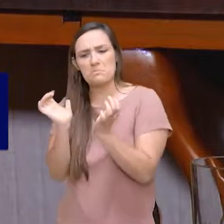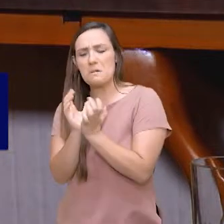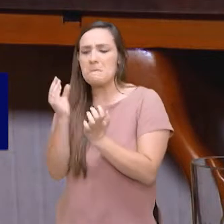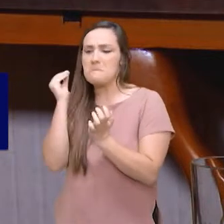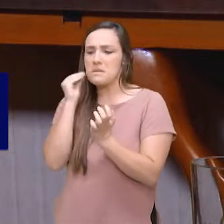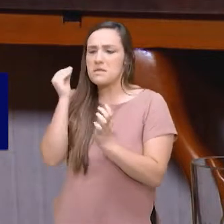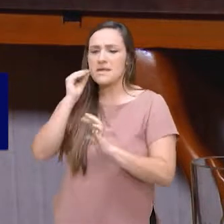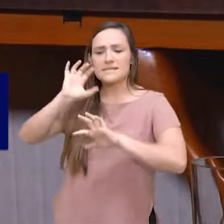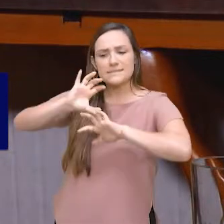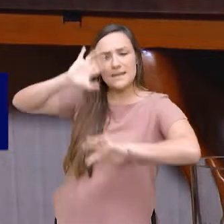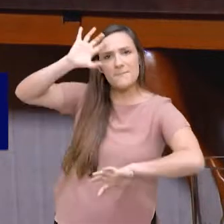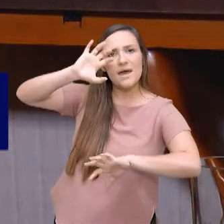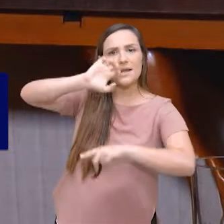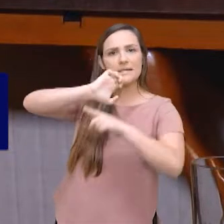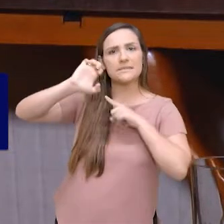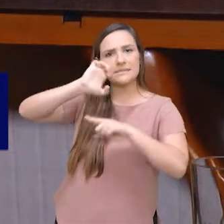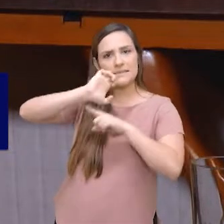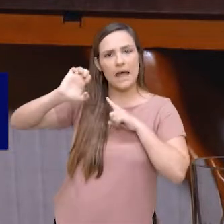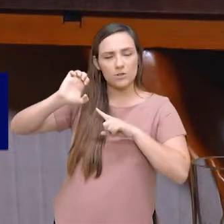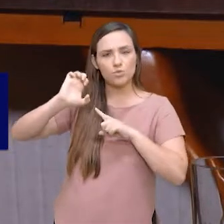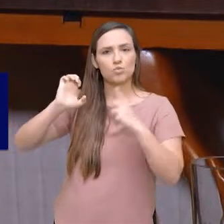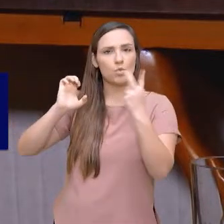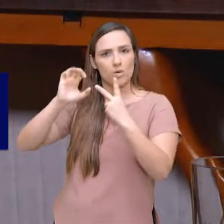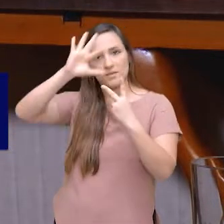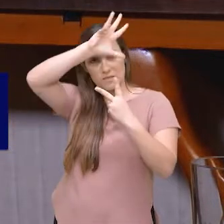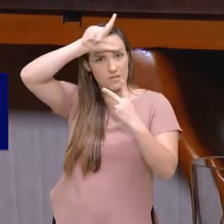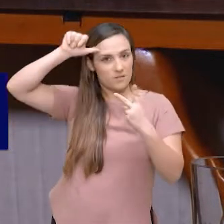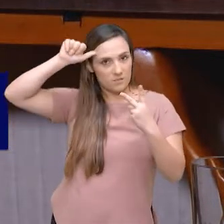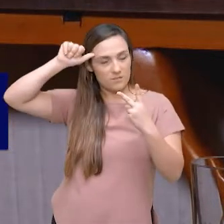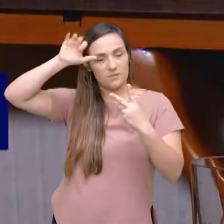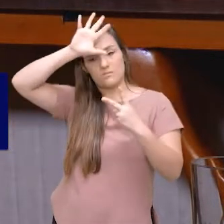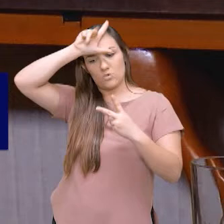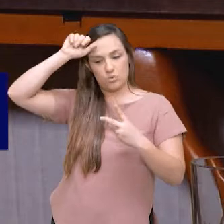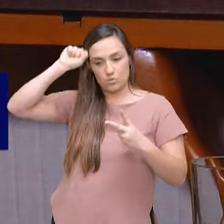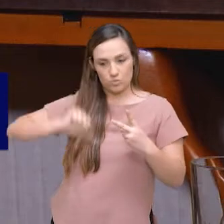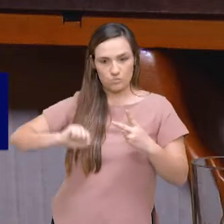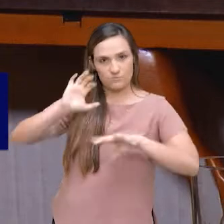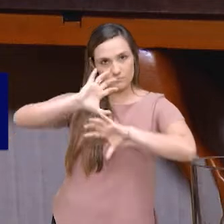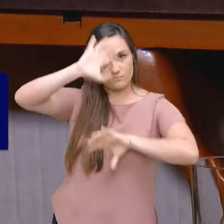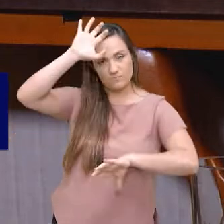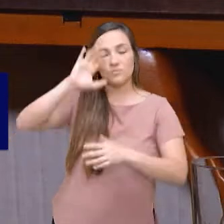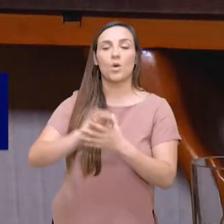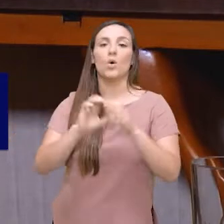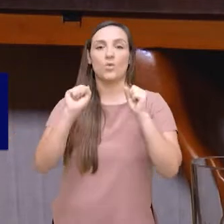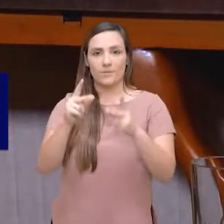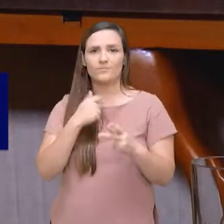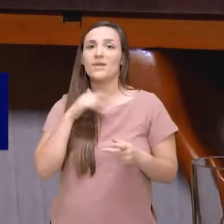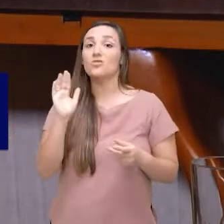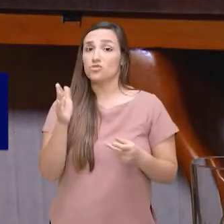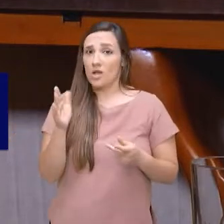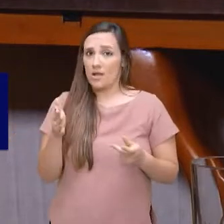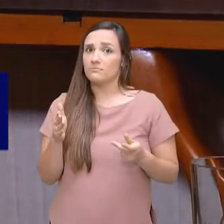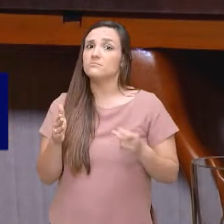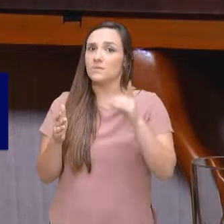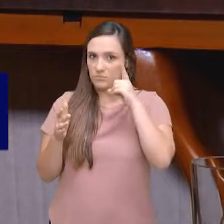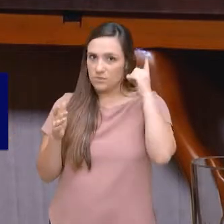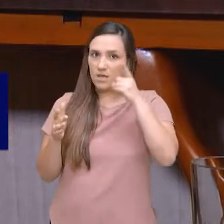Entendeu? Aí eu já era deputado estadual